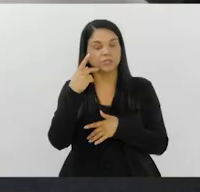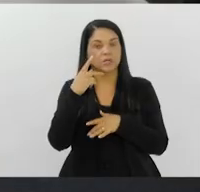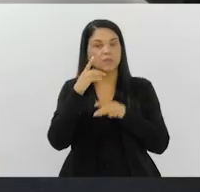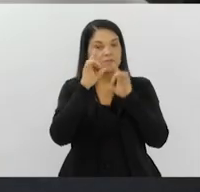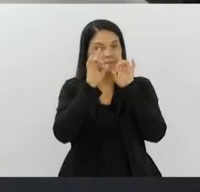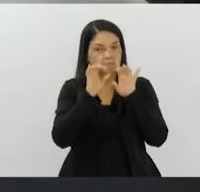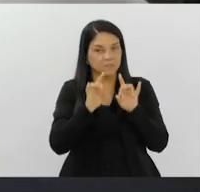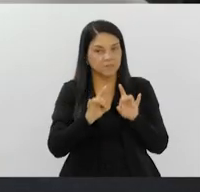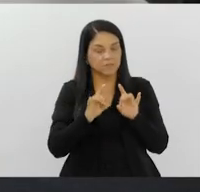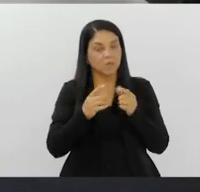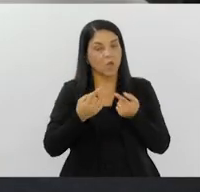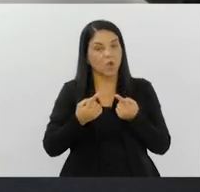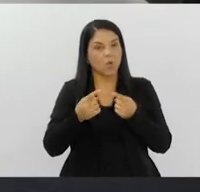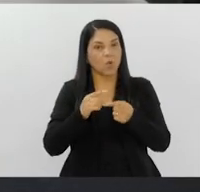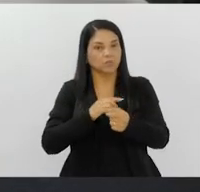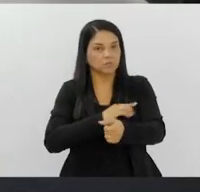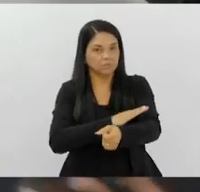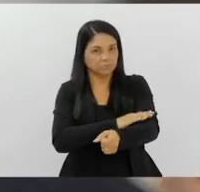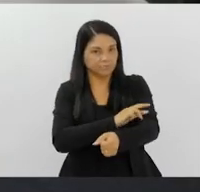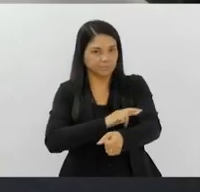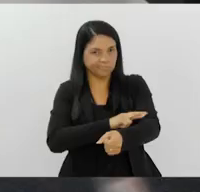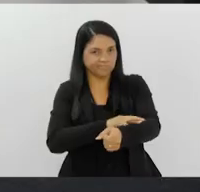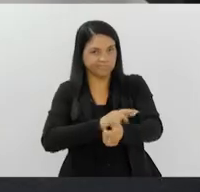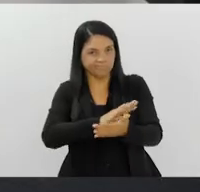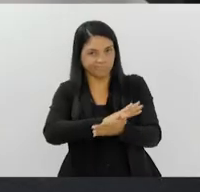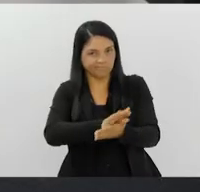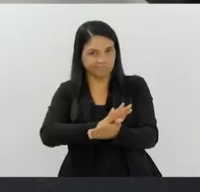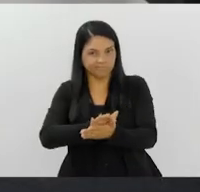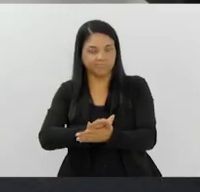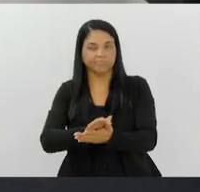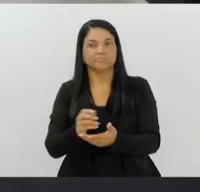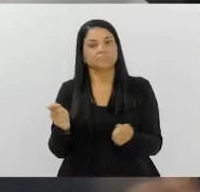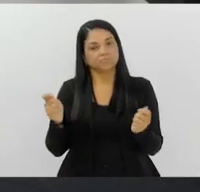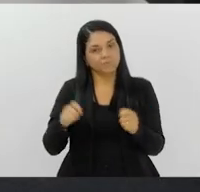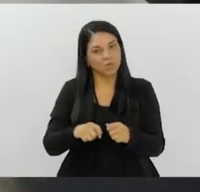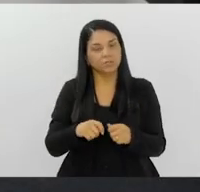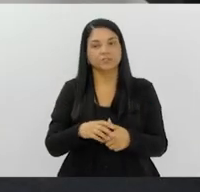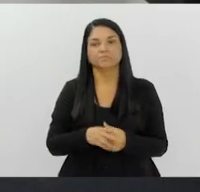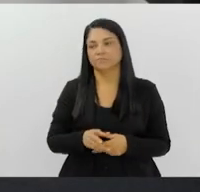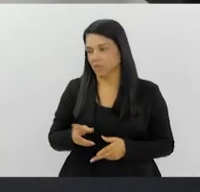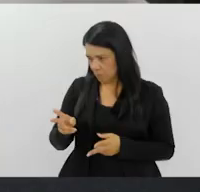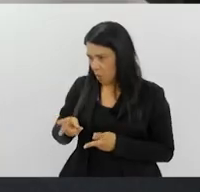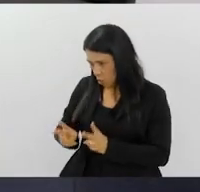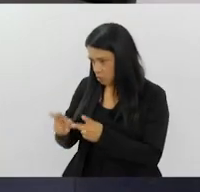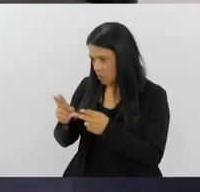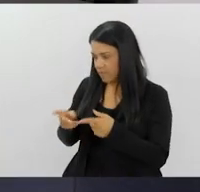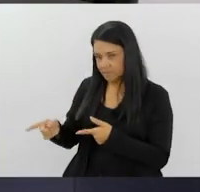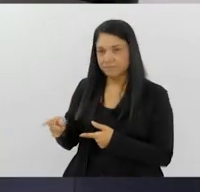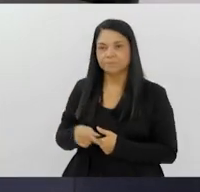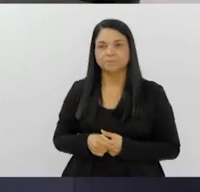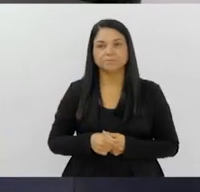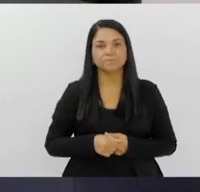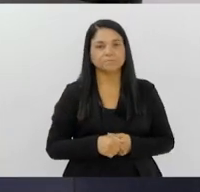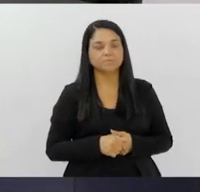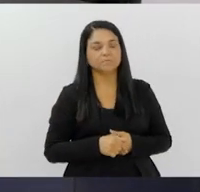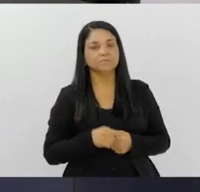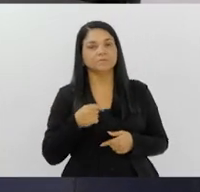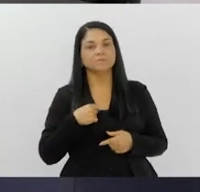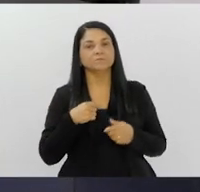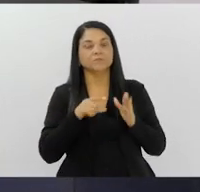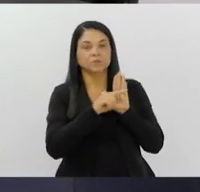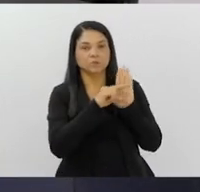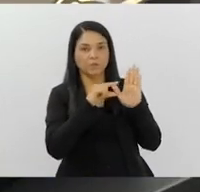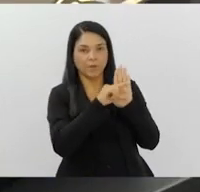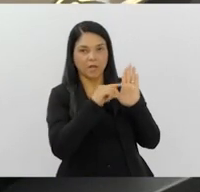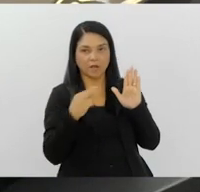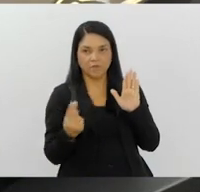discriminação também seria possível tudo bem pode continuar então a gente também na no parágrafo